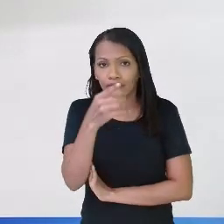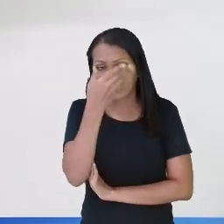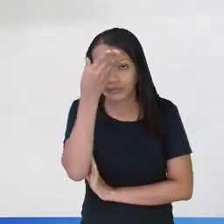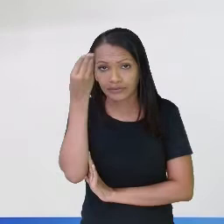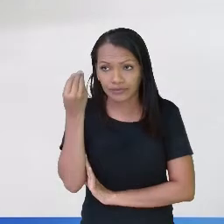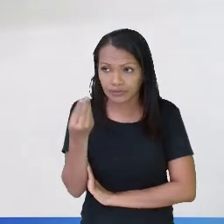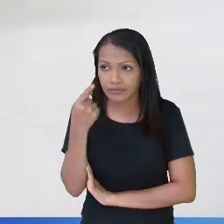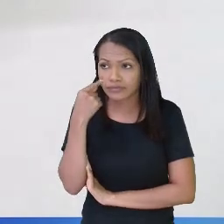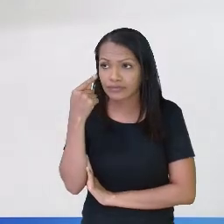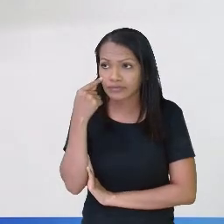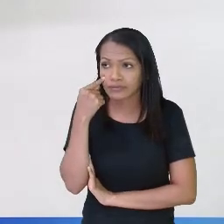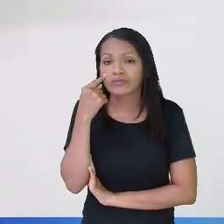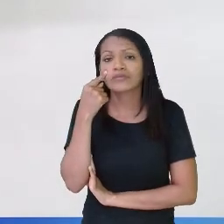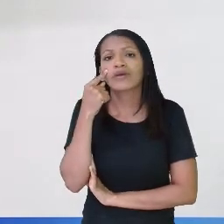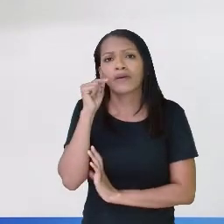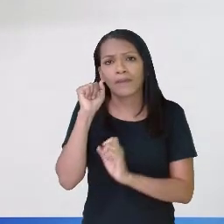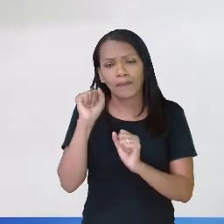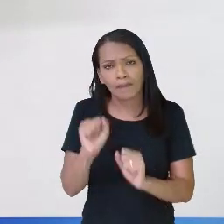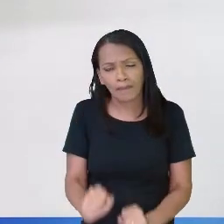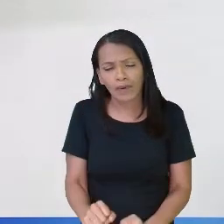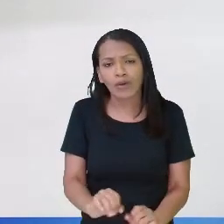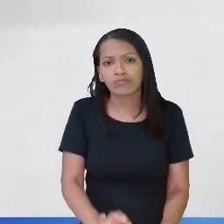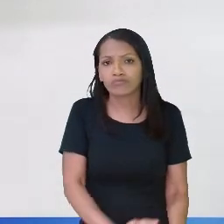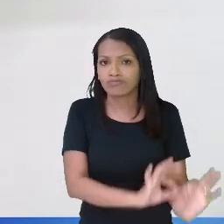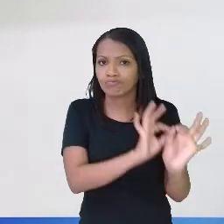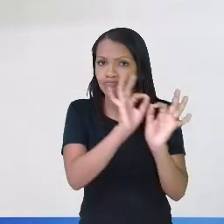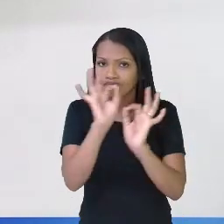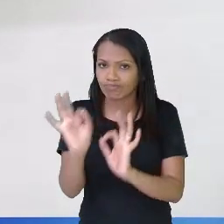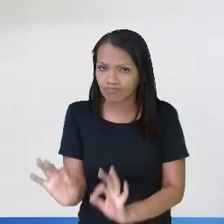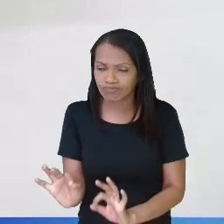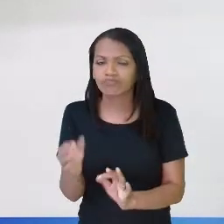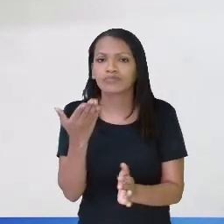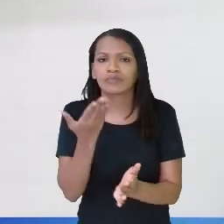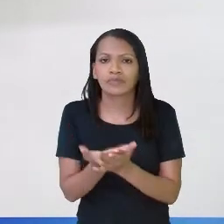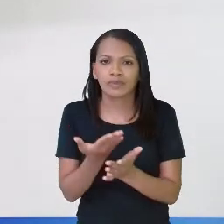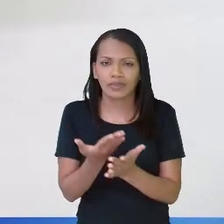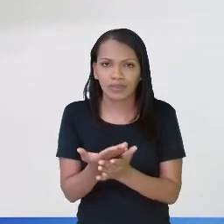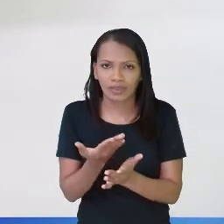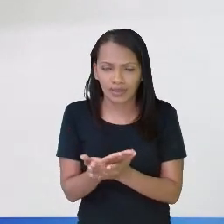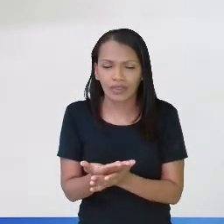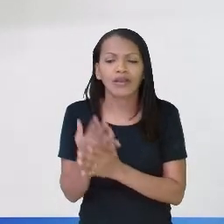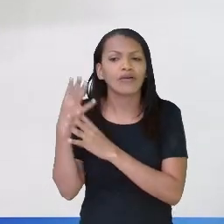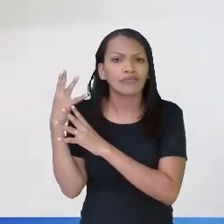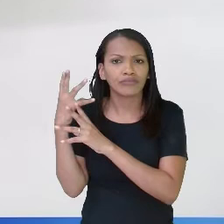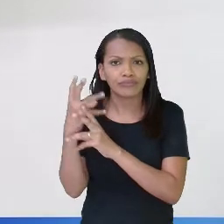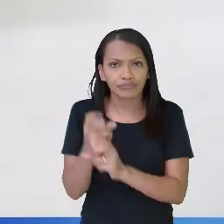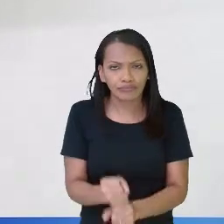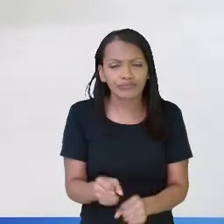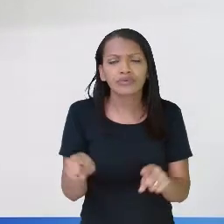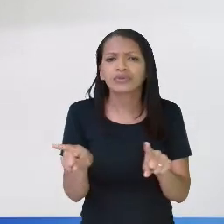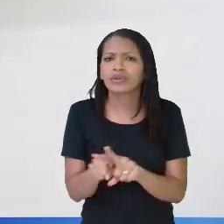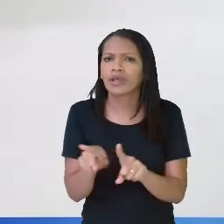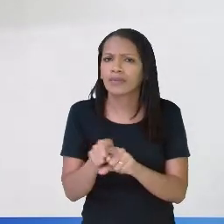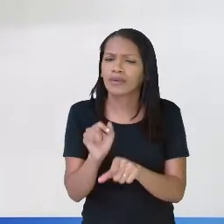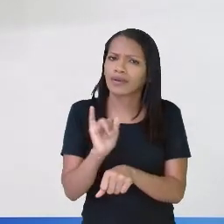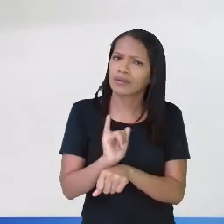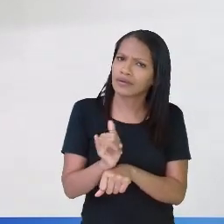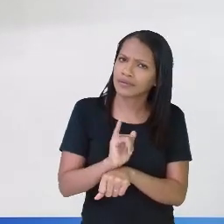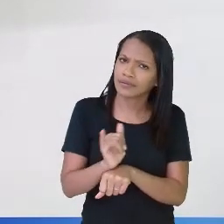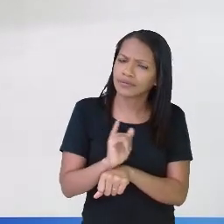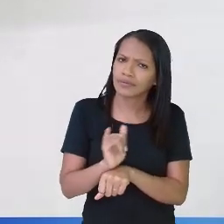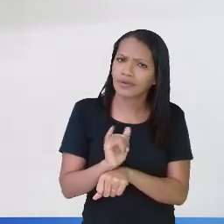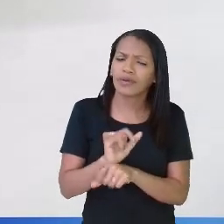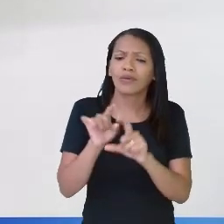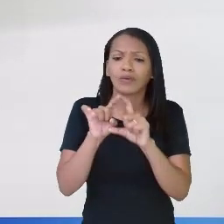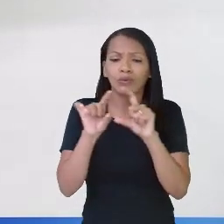dela completo, você pode rever essa aula ou às 18 horas na reprise ou vê-la no YouTube. Tem lá logo no início o nome